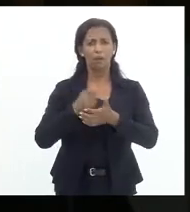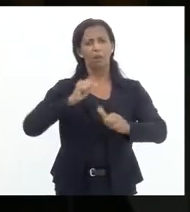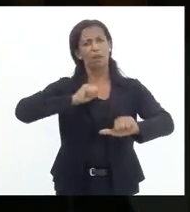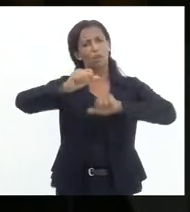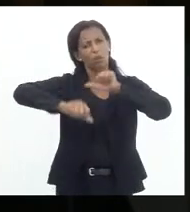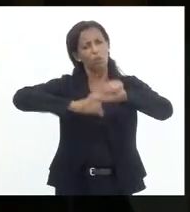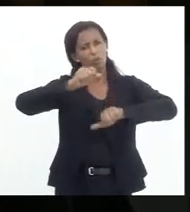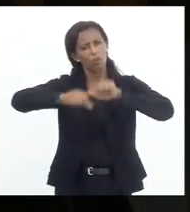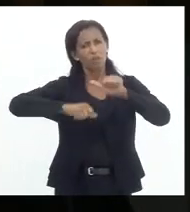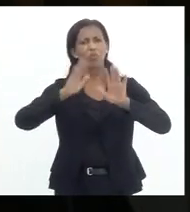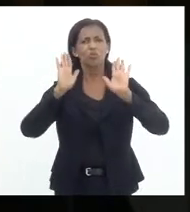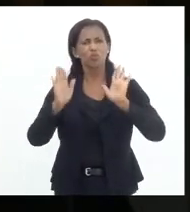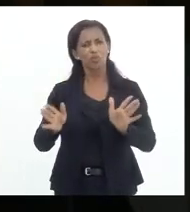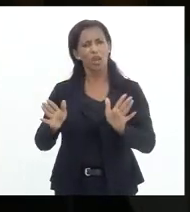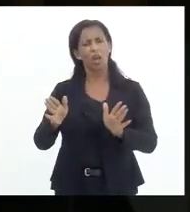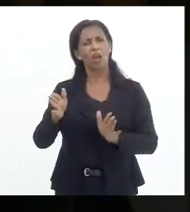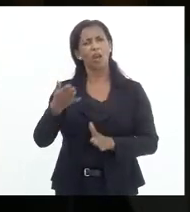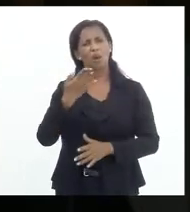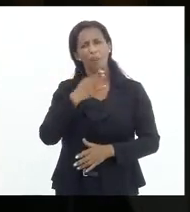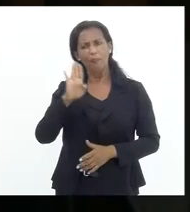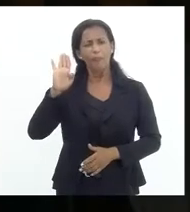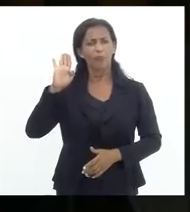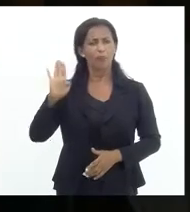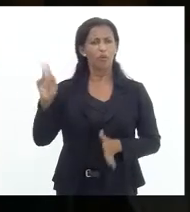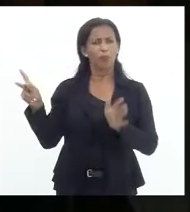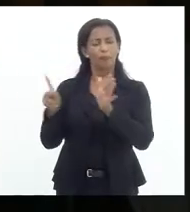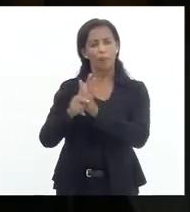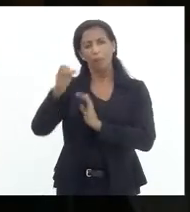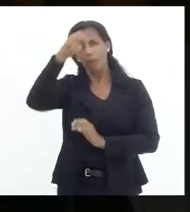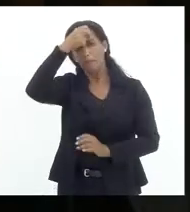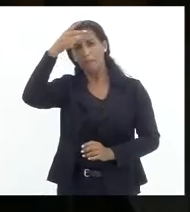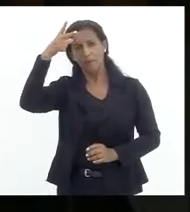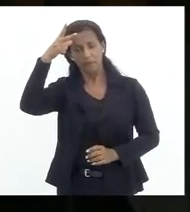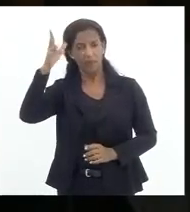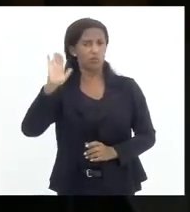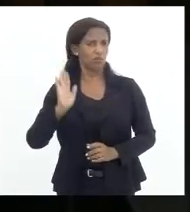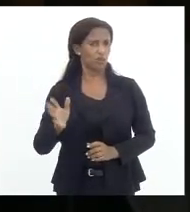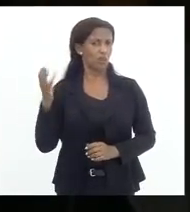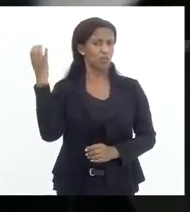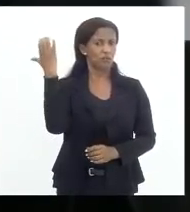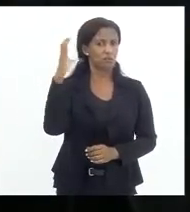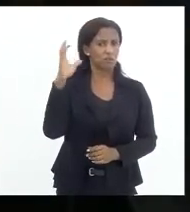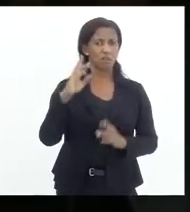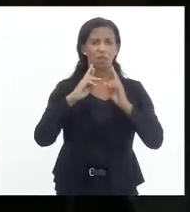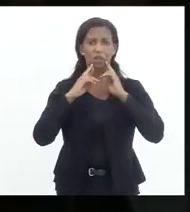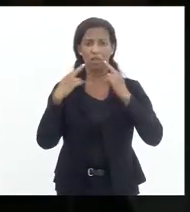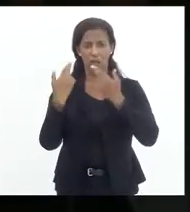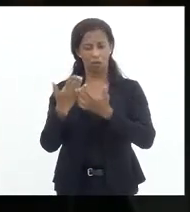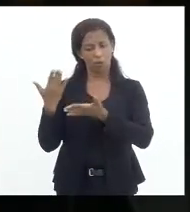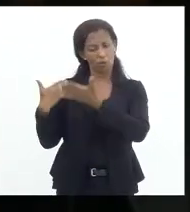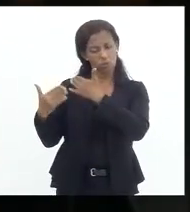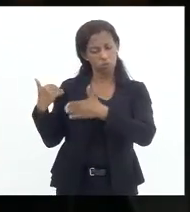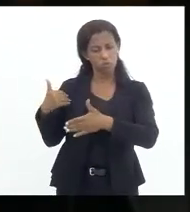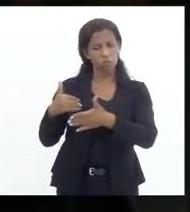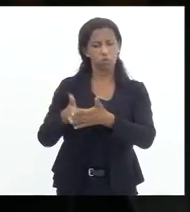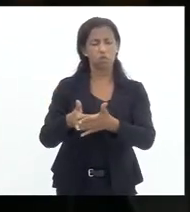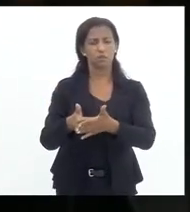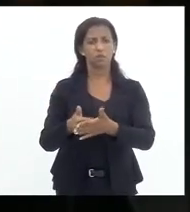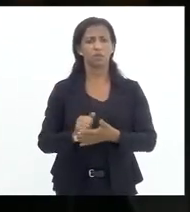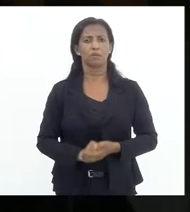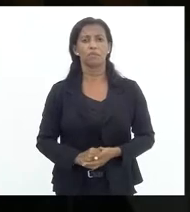renovação do convênio já prometido inclusive por ele ao próprio Prefeito para que seu garanhão e reunião recente